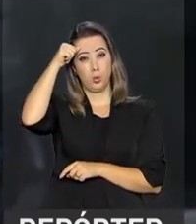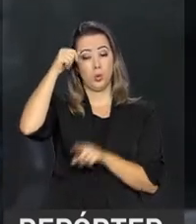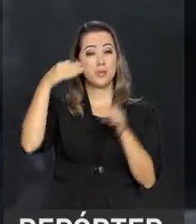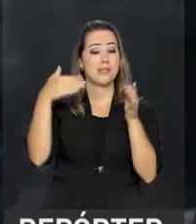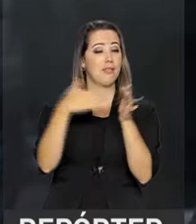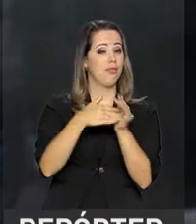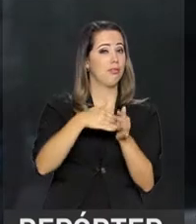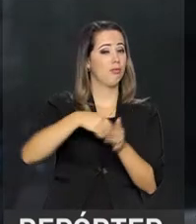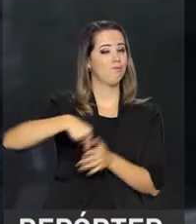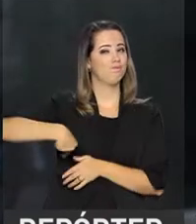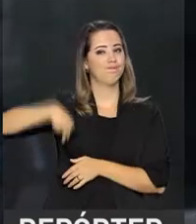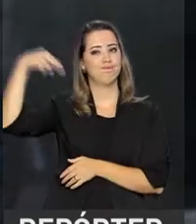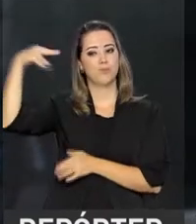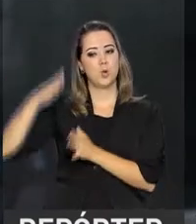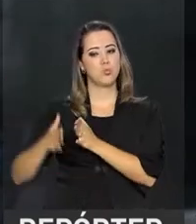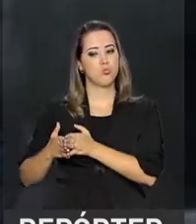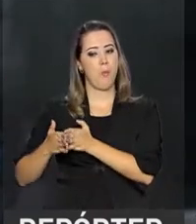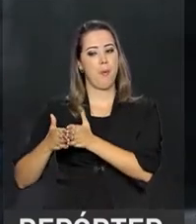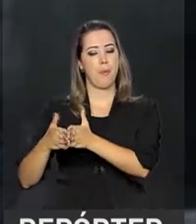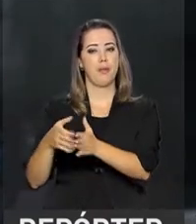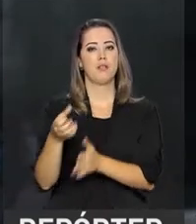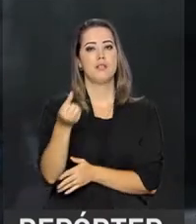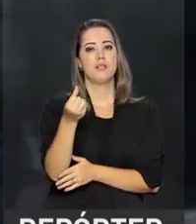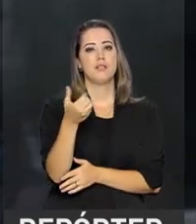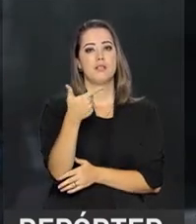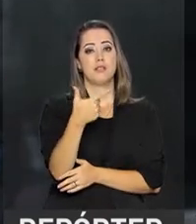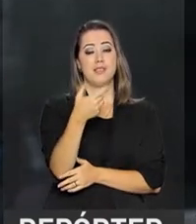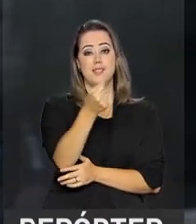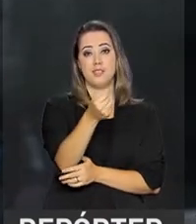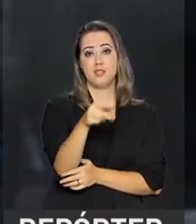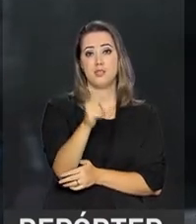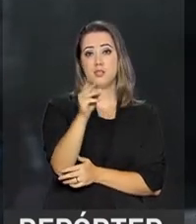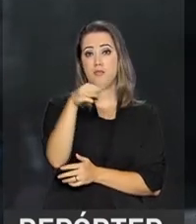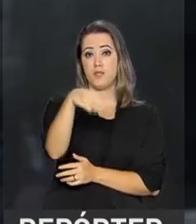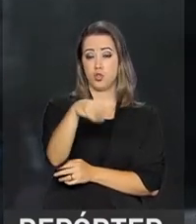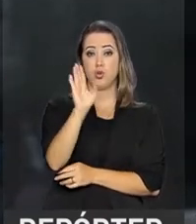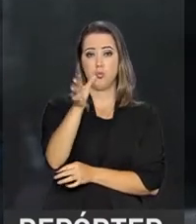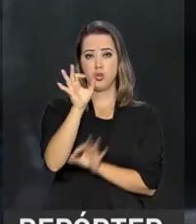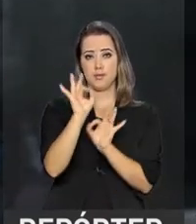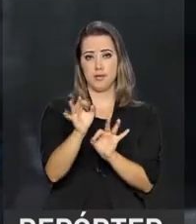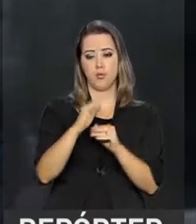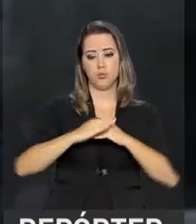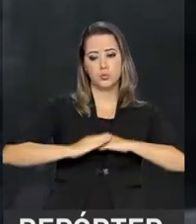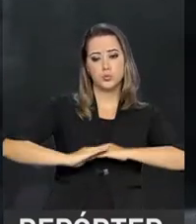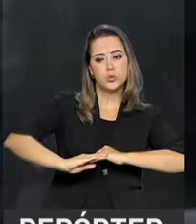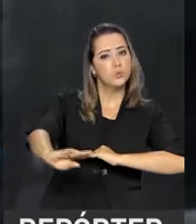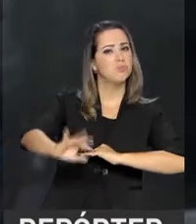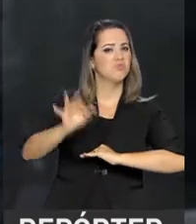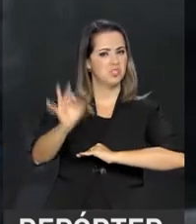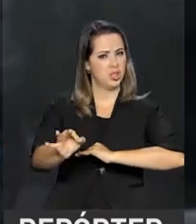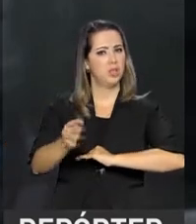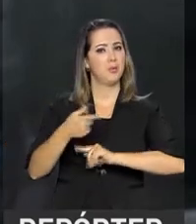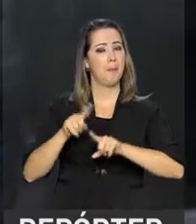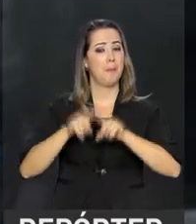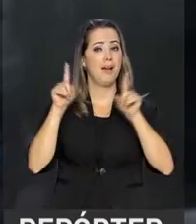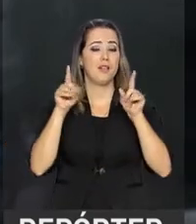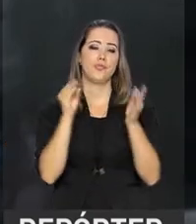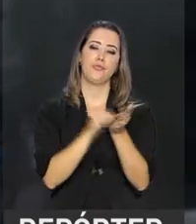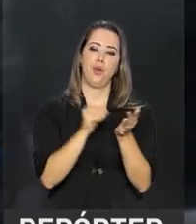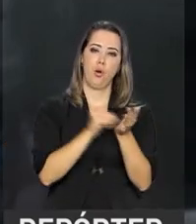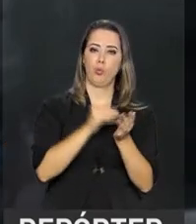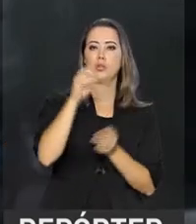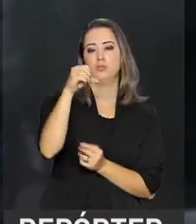norte 620 quilômetros já estão pavimentados restam portanto 90 quilômetros ainda por serem